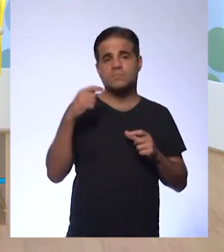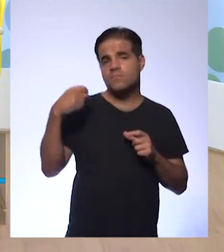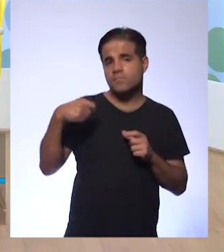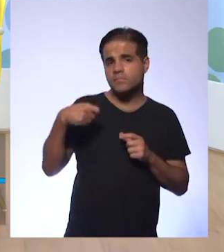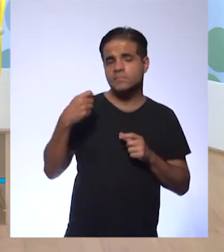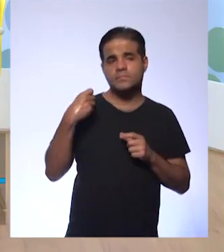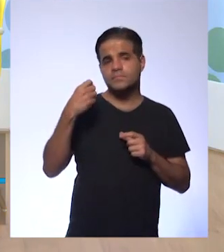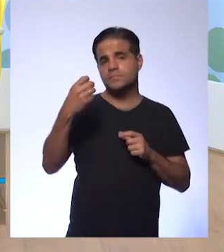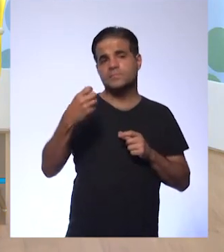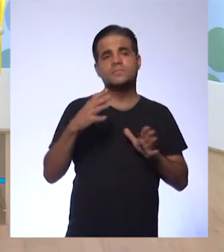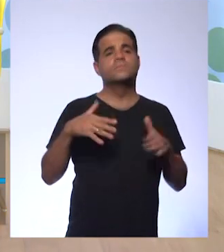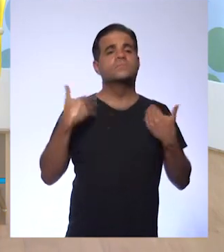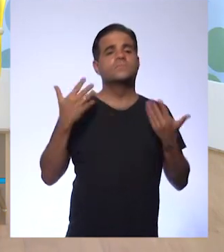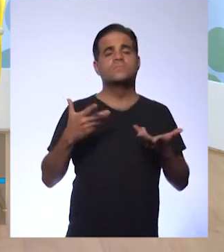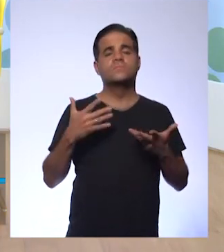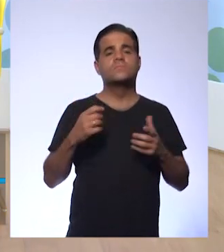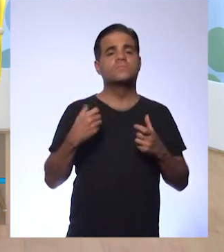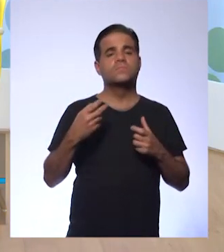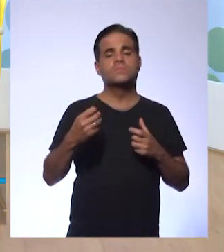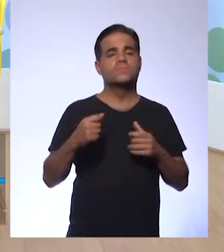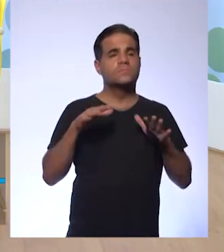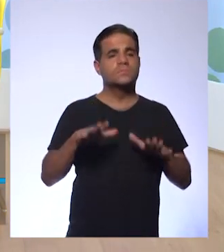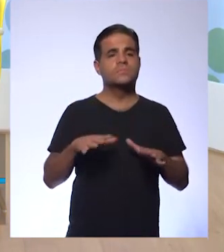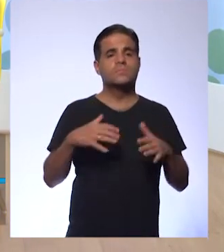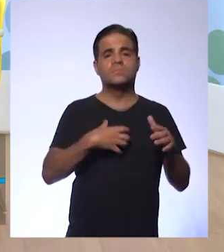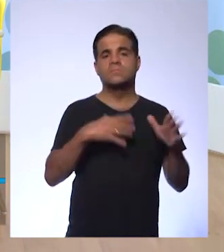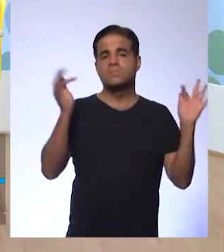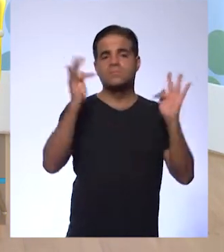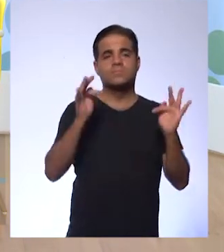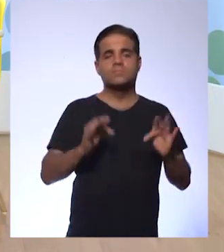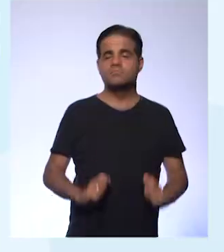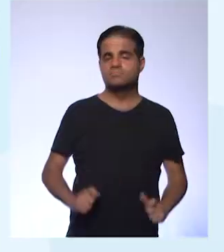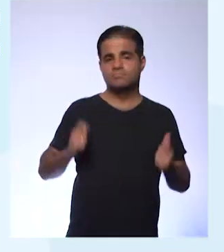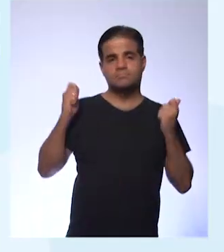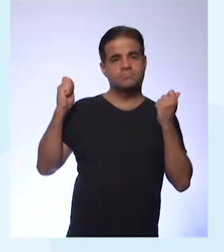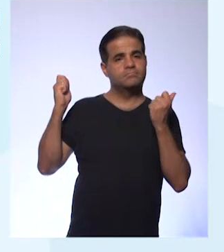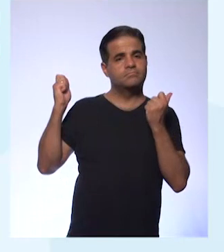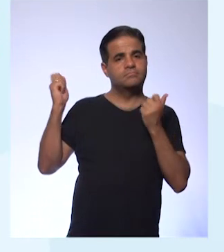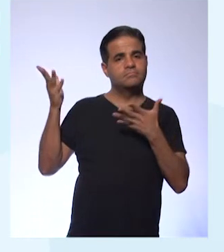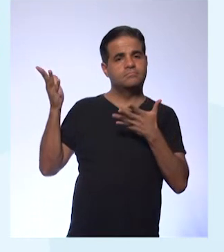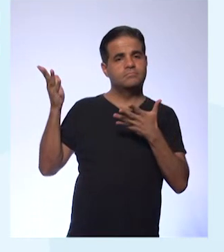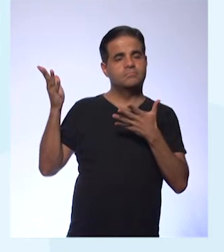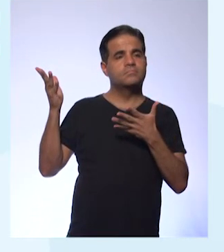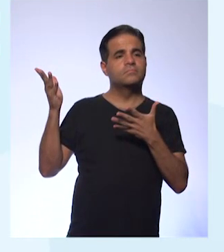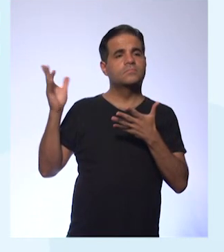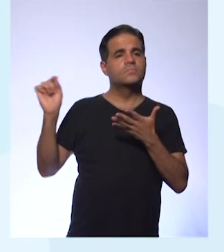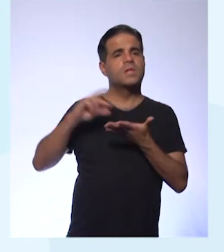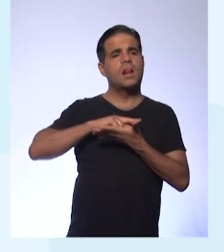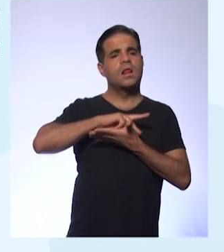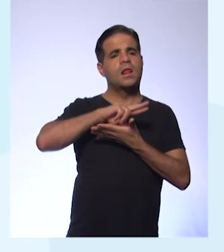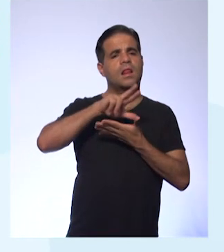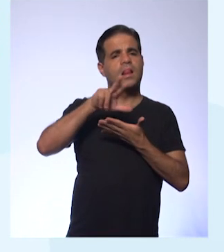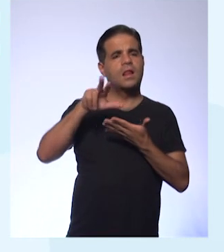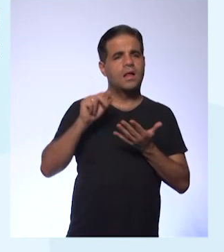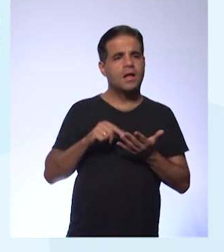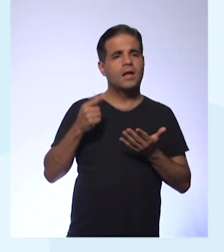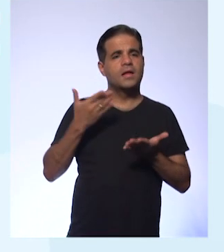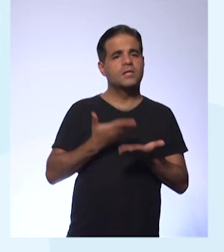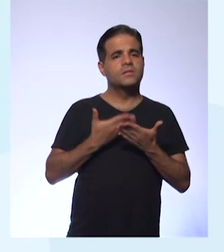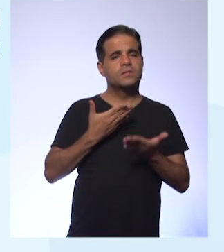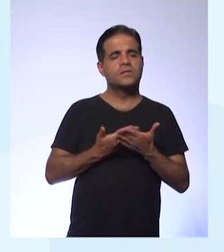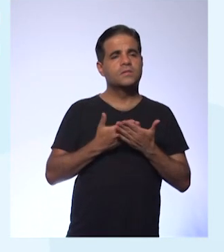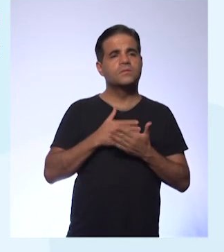precisaria viajar ou em qual circunstância você fica muito feliz? Na tela. O que é circunstância, hein? A aula de